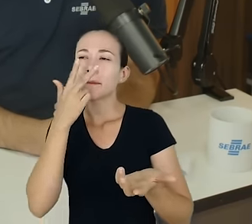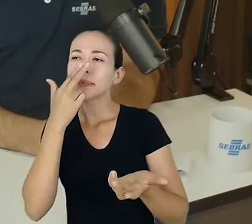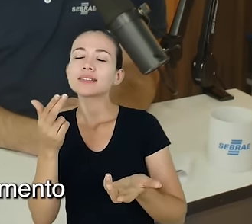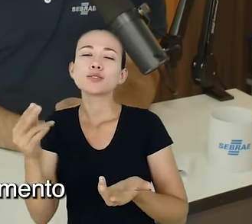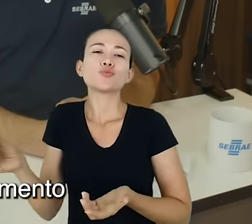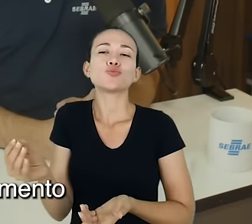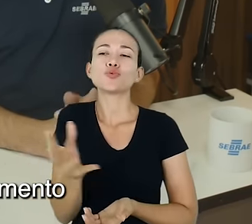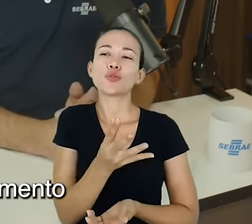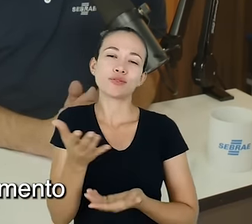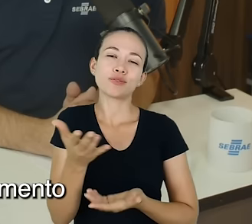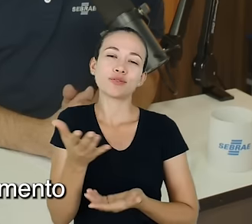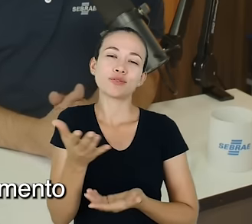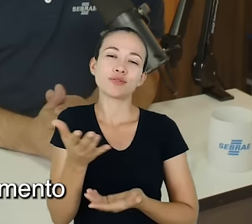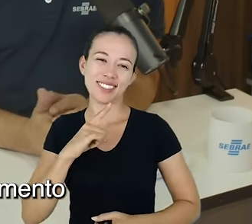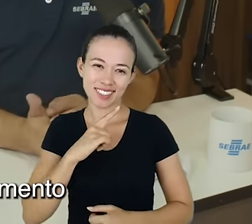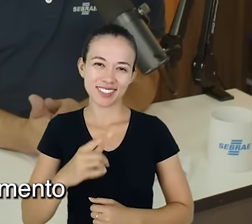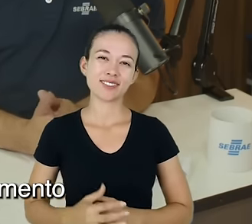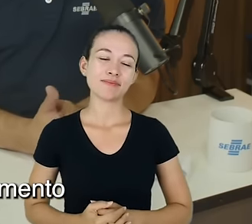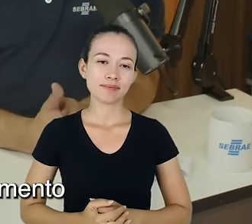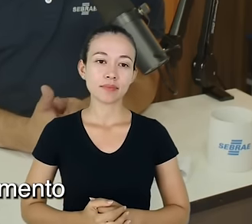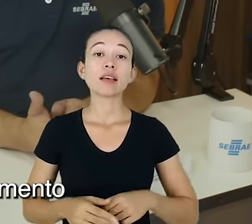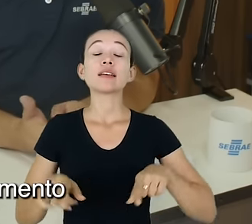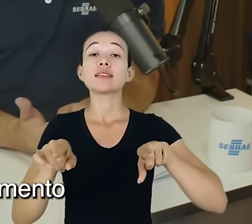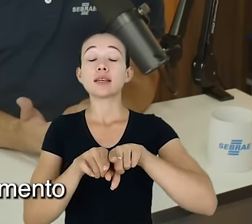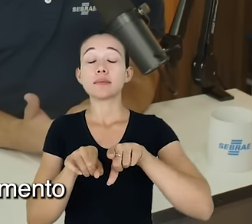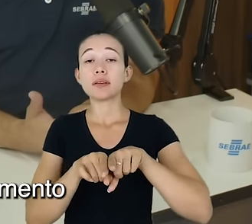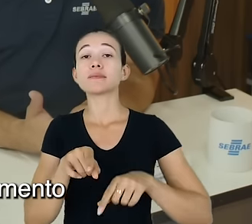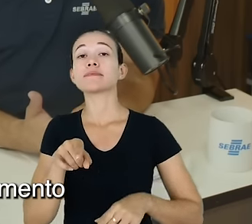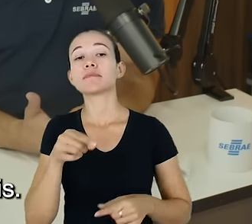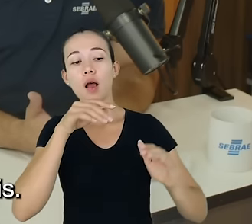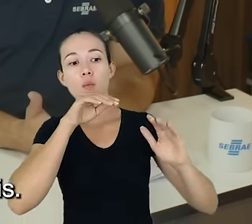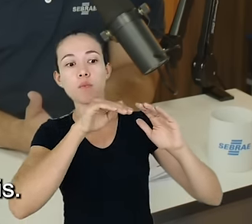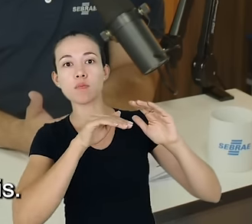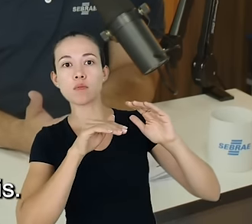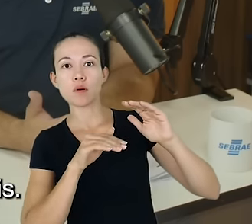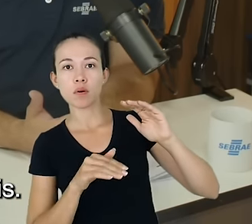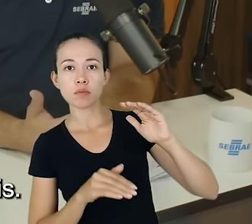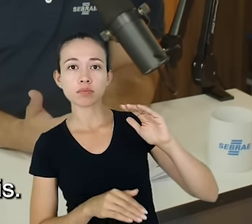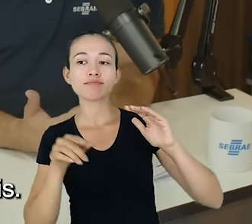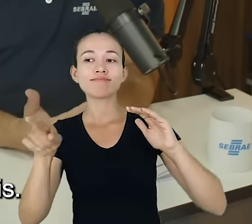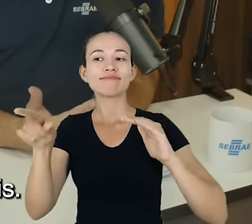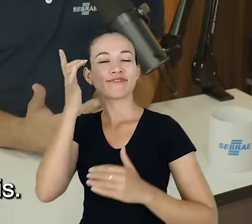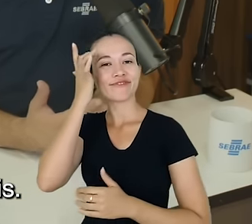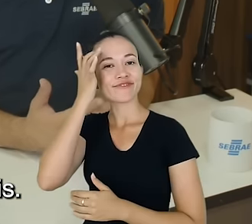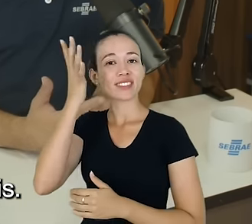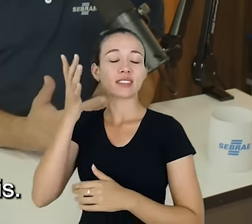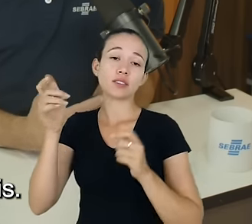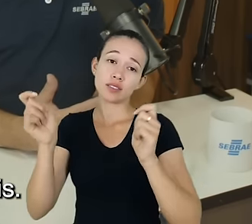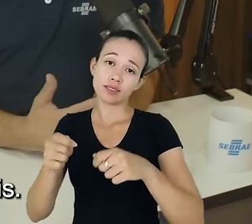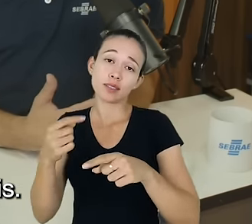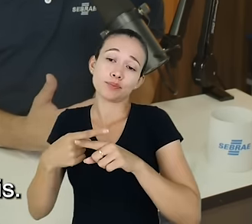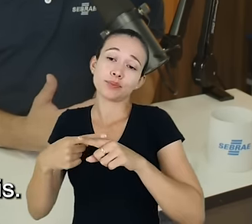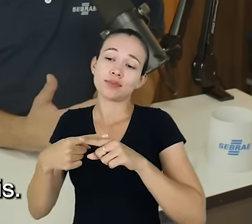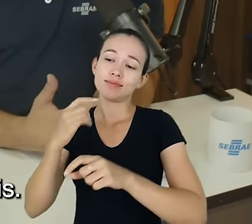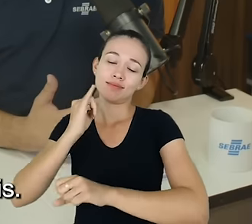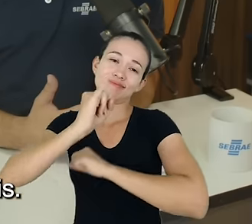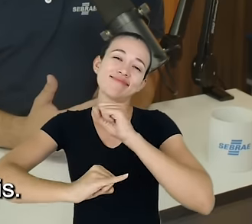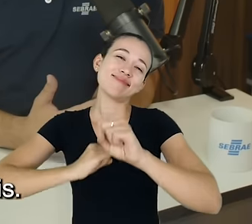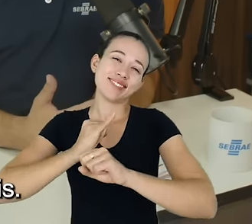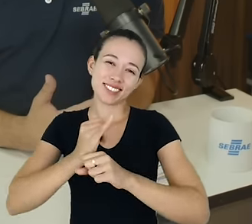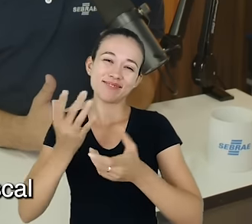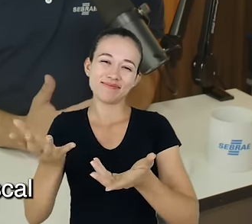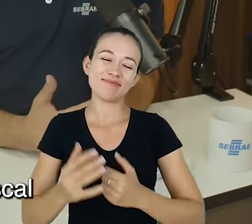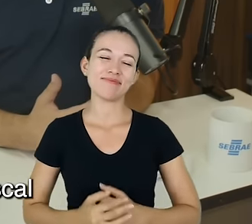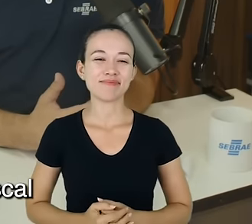operações fiscais assim como também o armazenamento dessas informações em todas essas operações comerciais